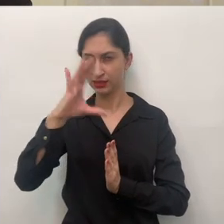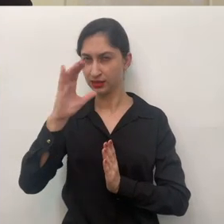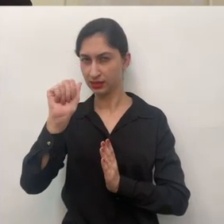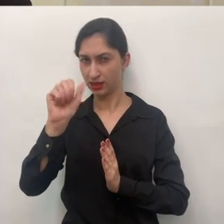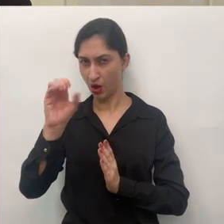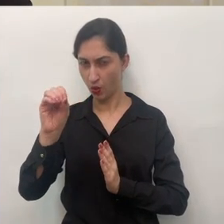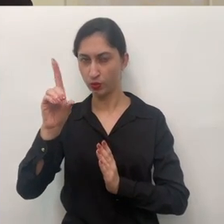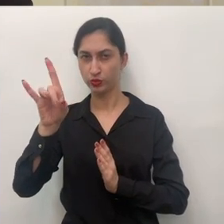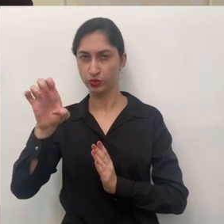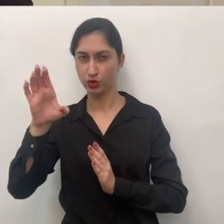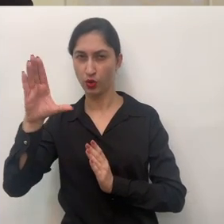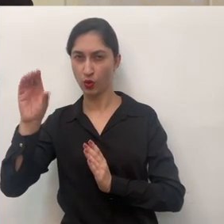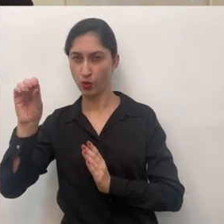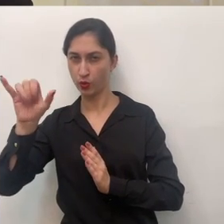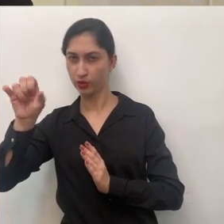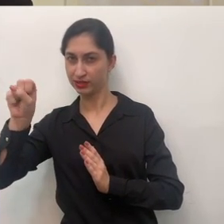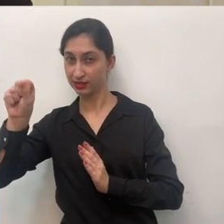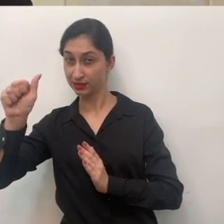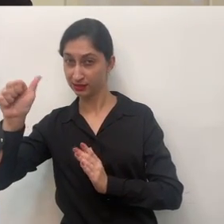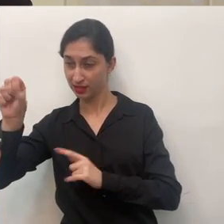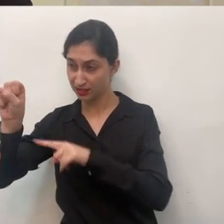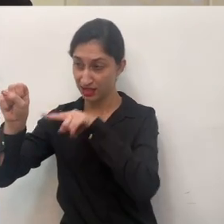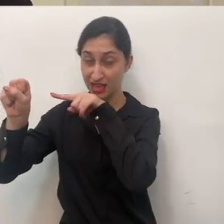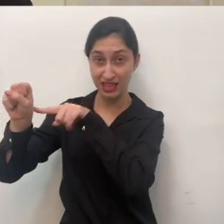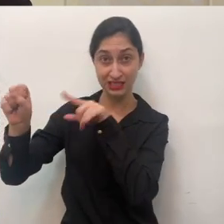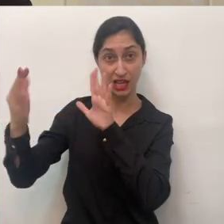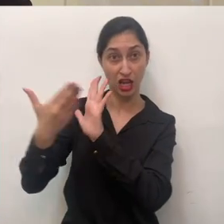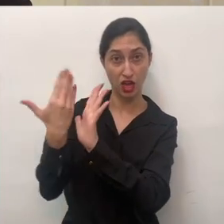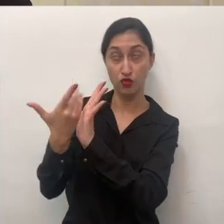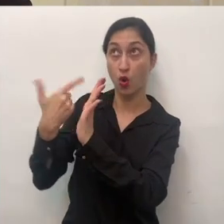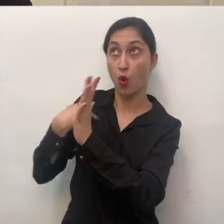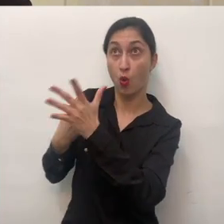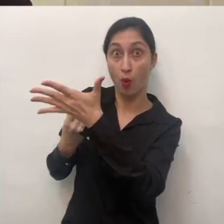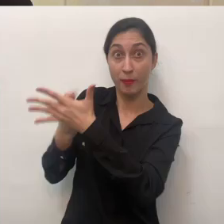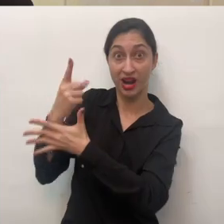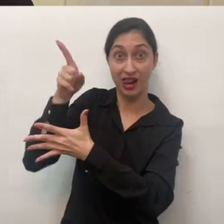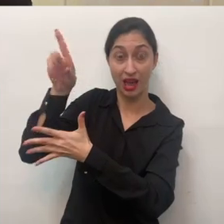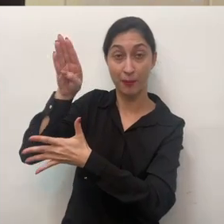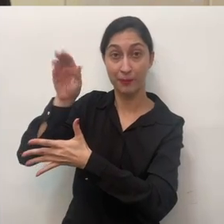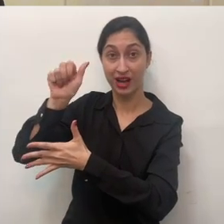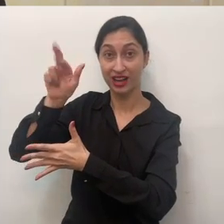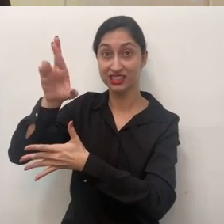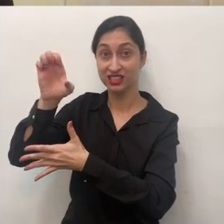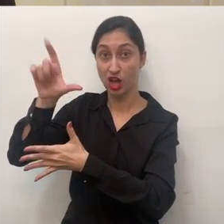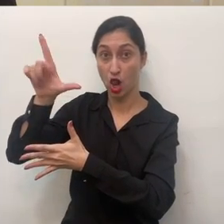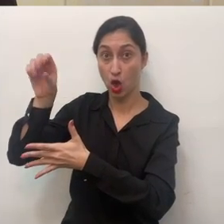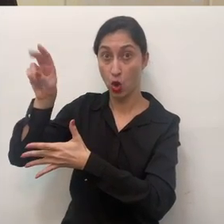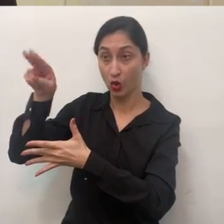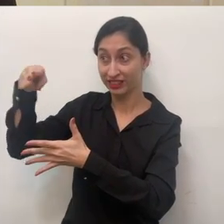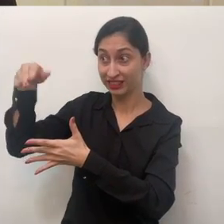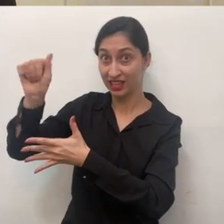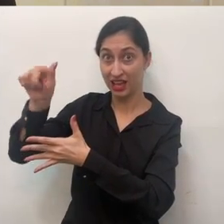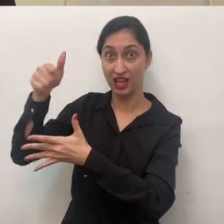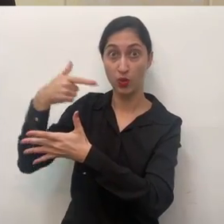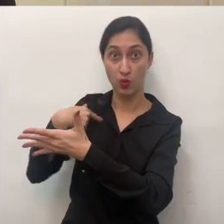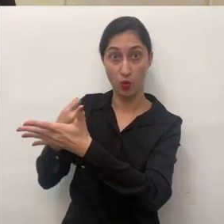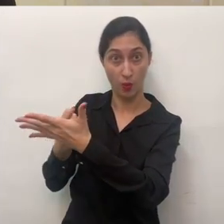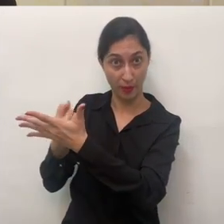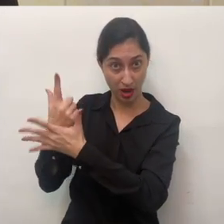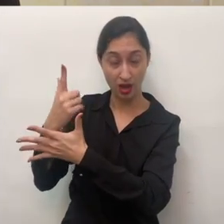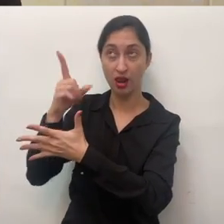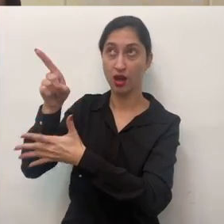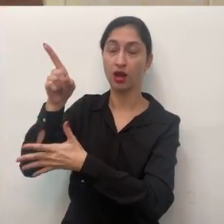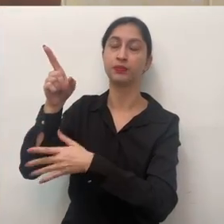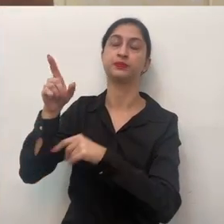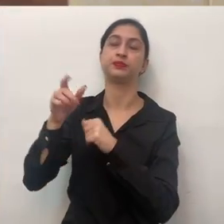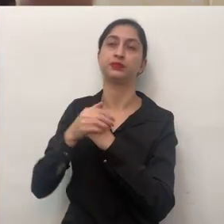dos anos 30, que a gente comprou num sebo em Barcelona, é um livro em catalão, e